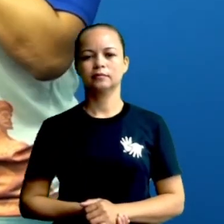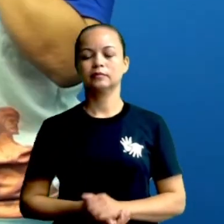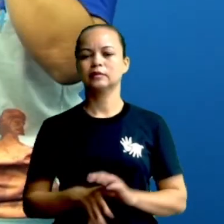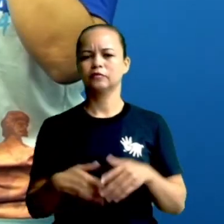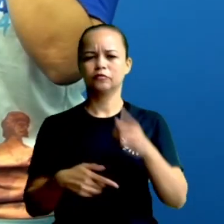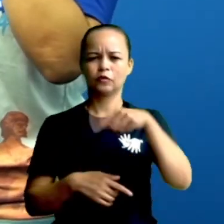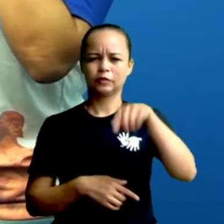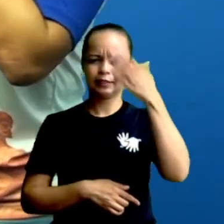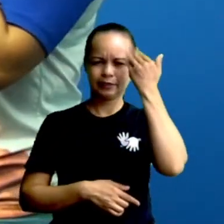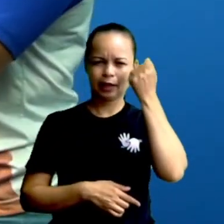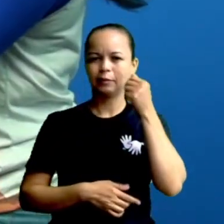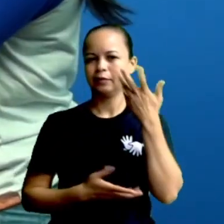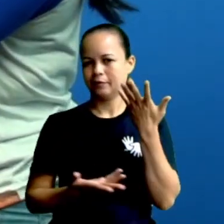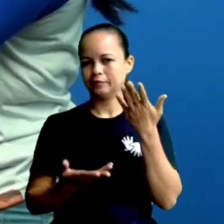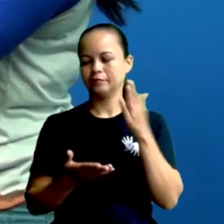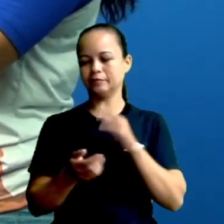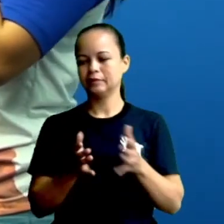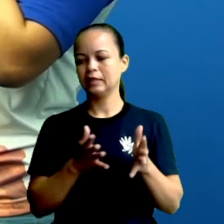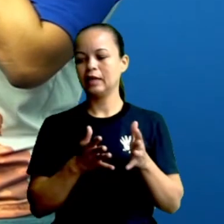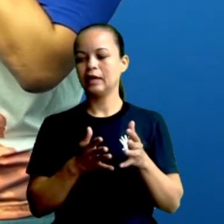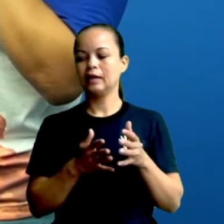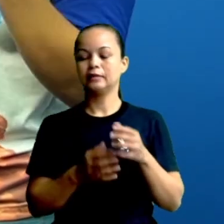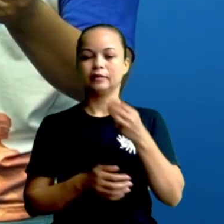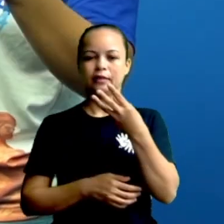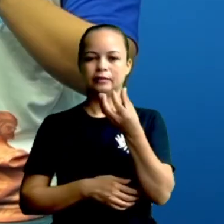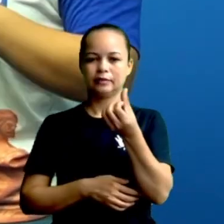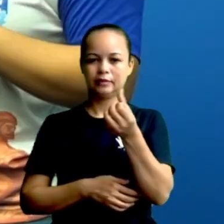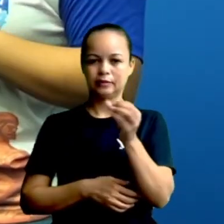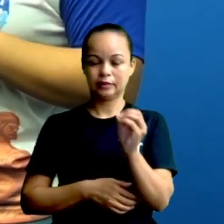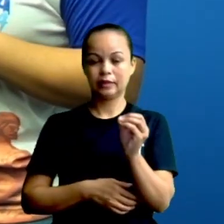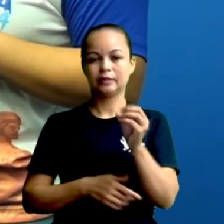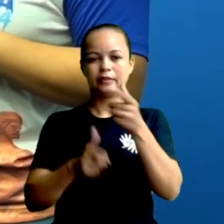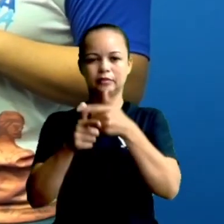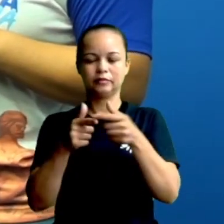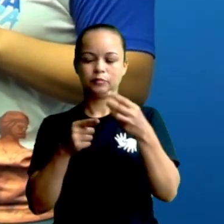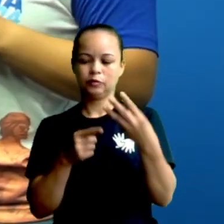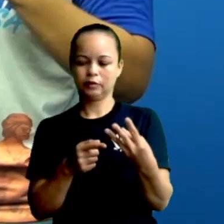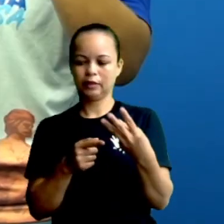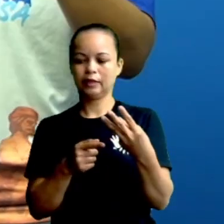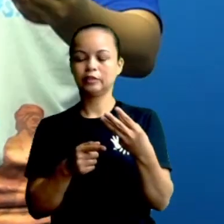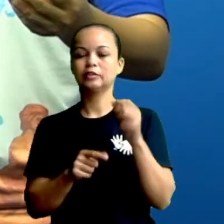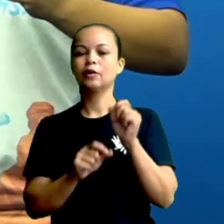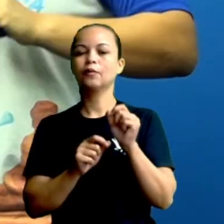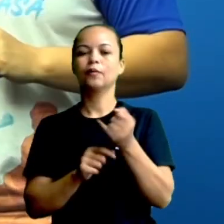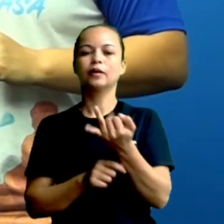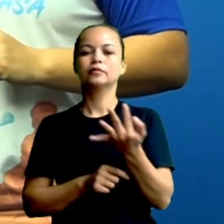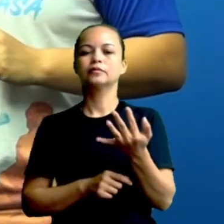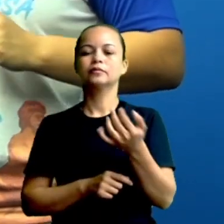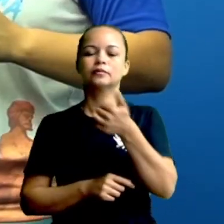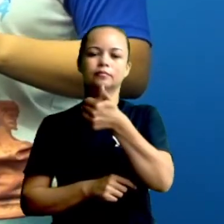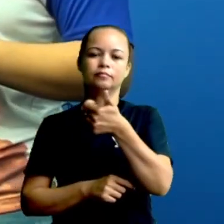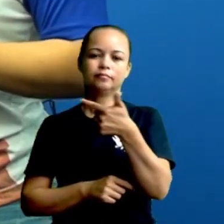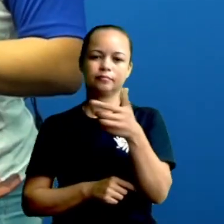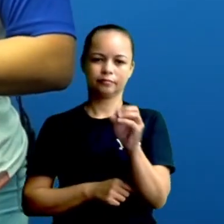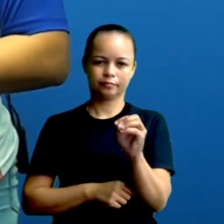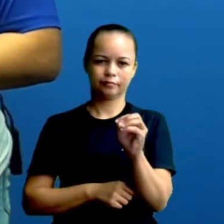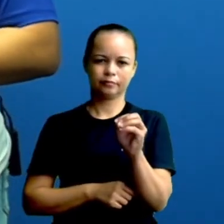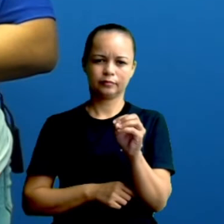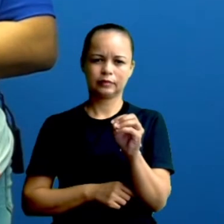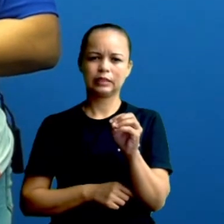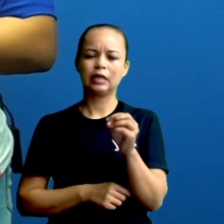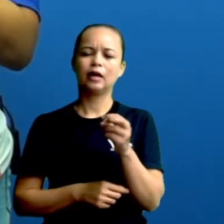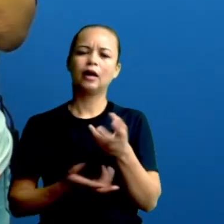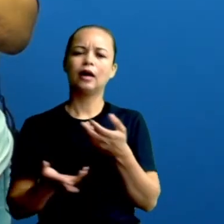Dá para saber de cabeça. Ó. 360 dividido por 3 vai dar 120. Qual